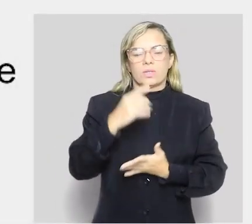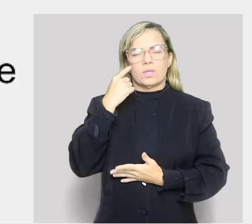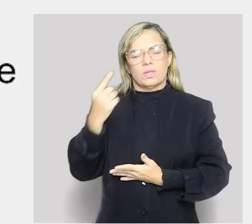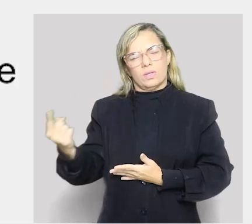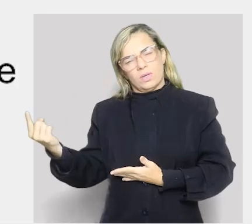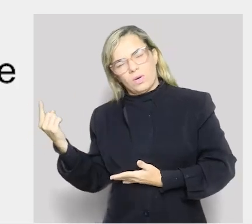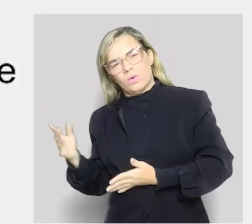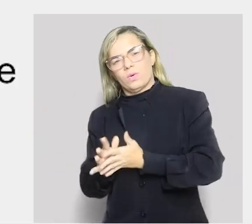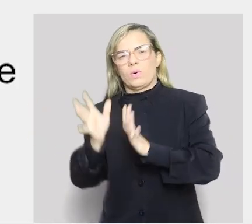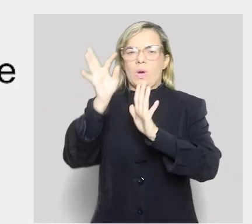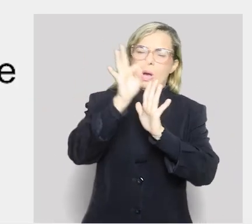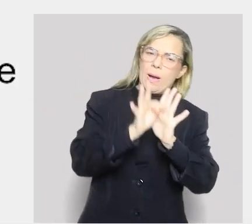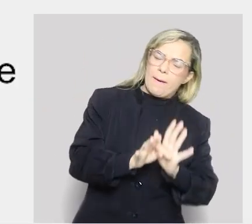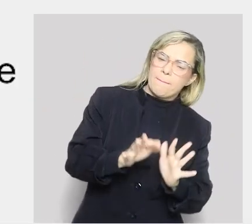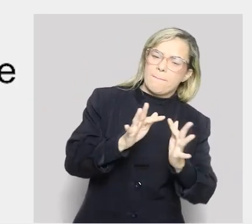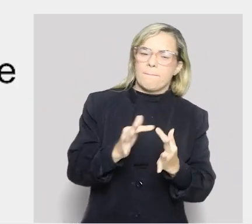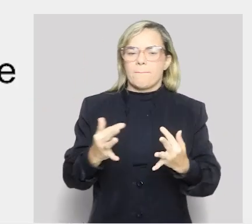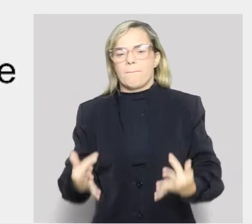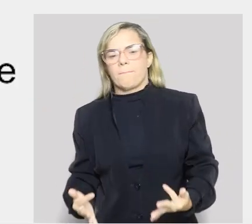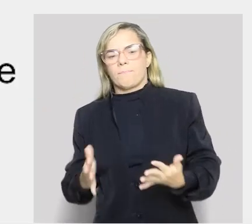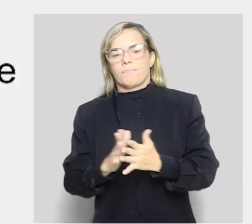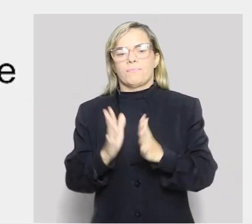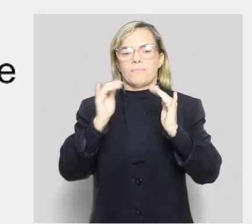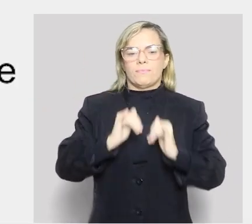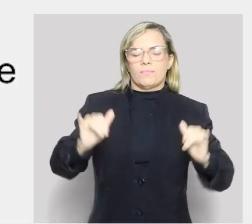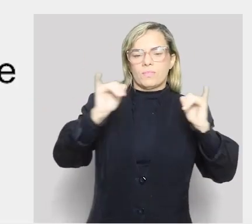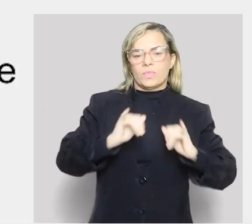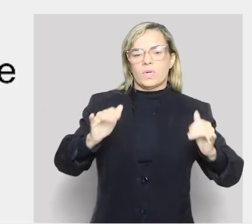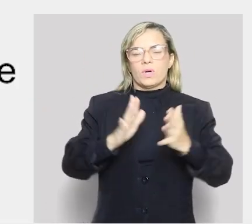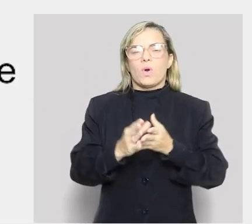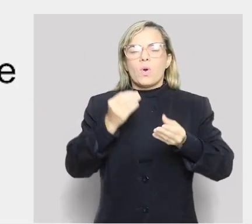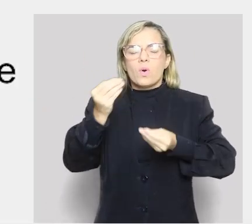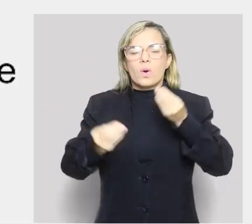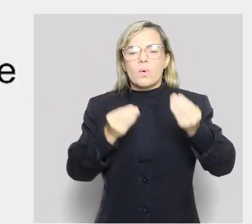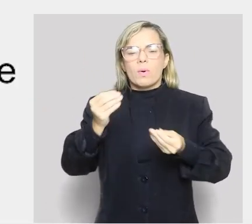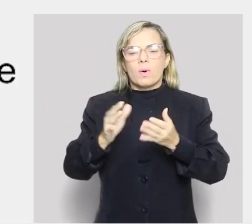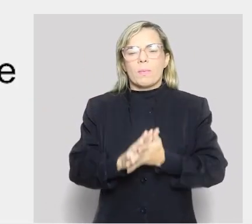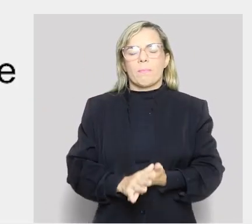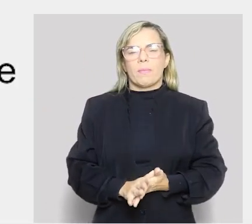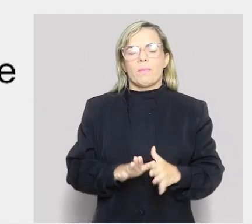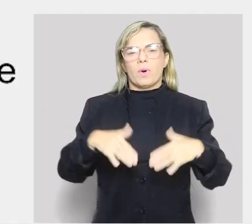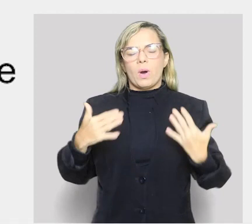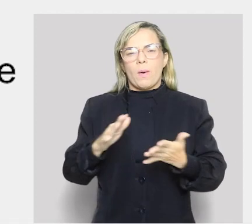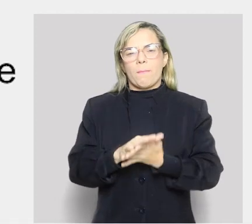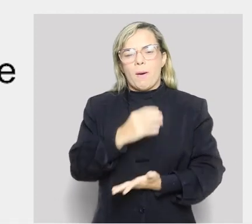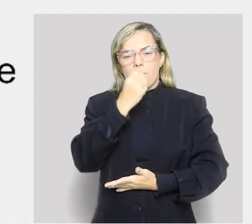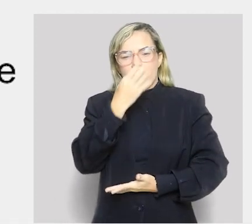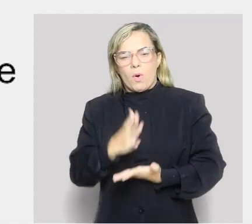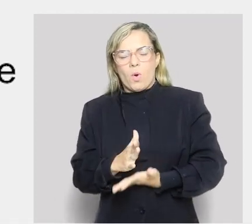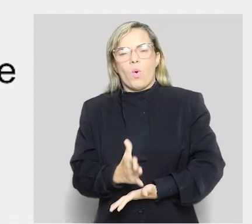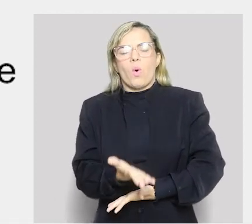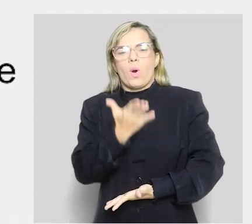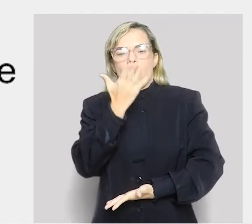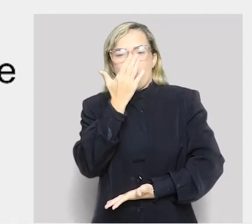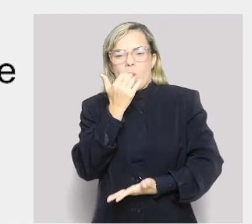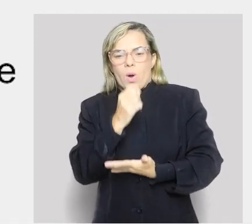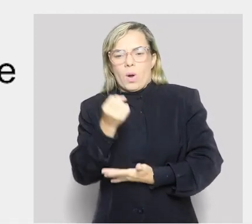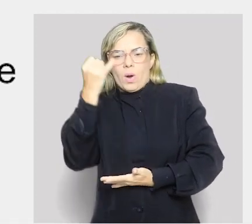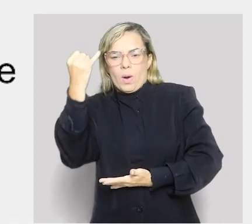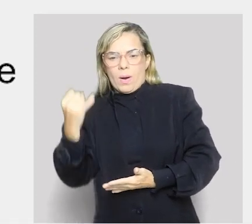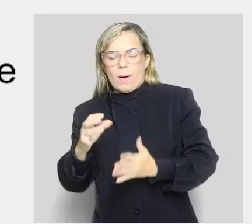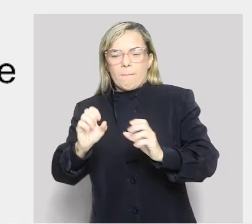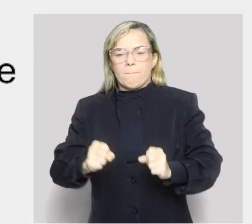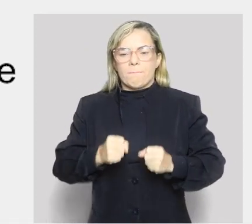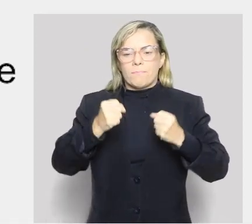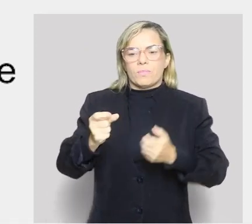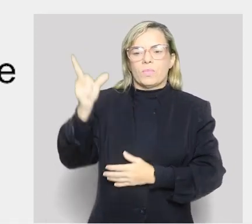bem simples, um texto com predominância informativa. Ele diz assim, ó, com uma boa dieta, você pode reduzir seu